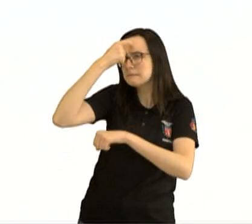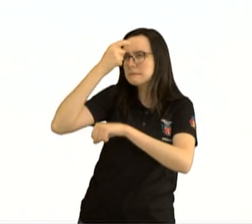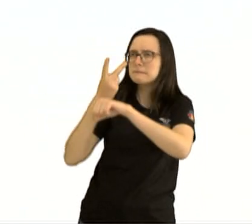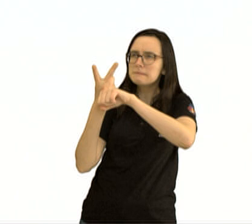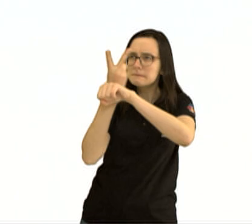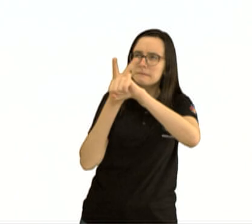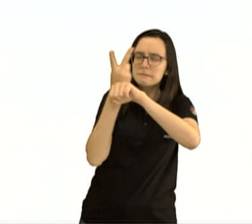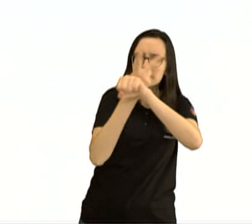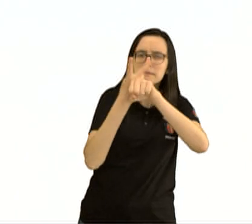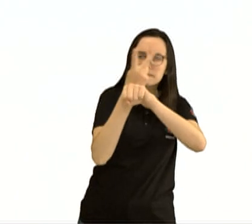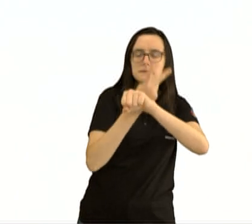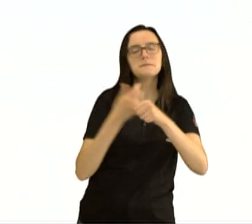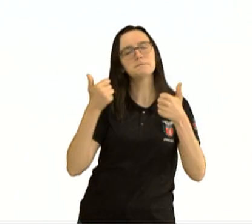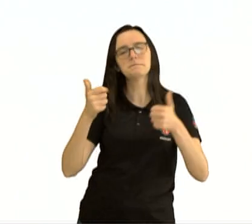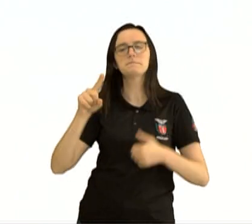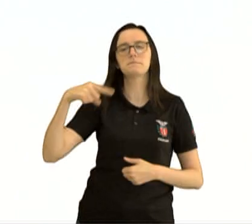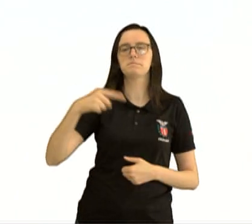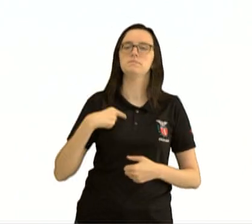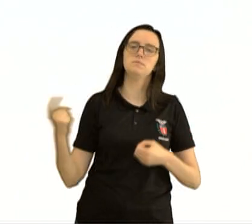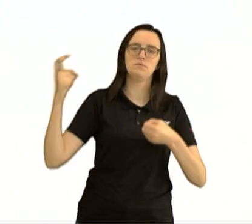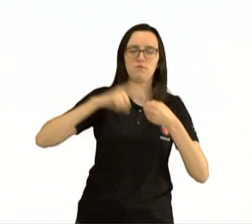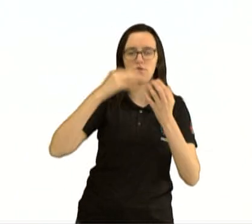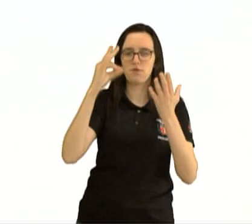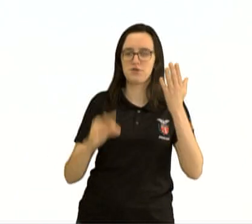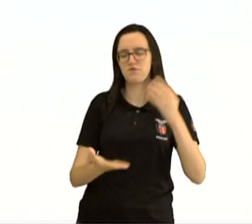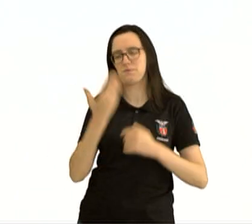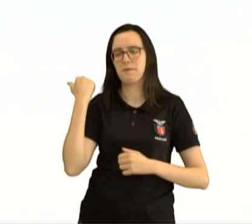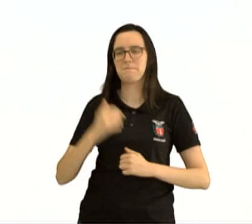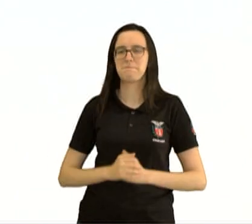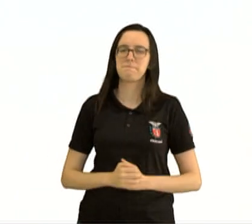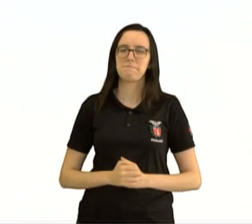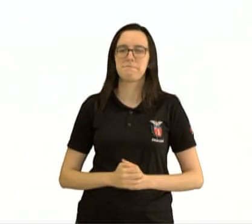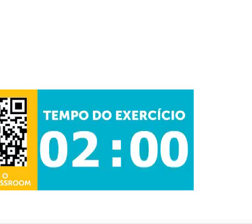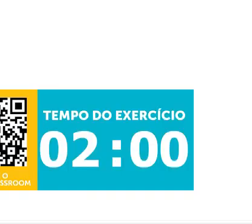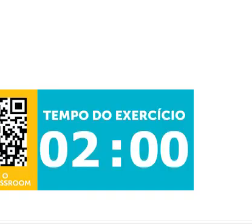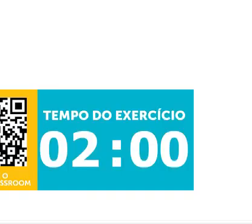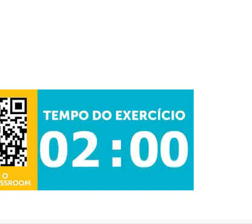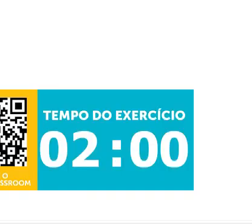gente conversou, daí já volto para corrigir. Vamos lá.